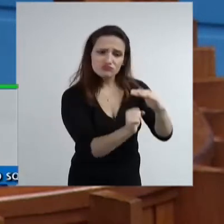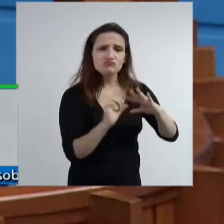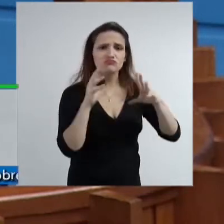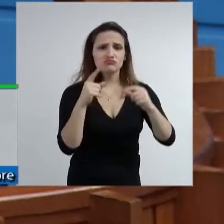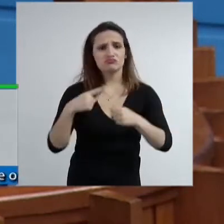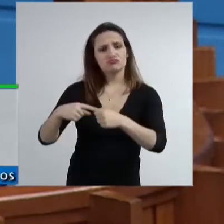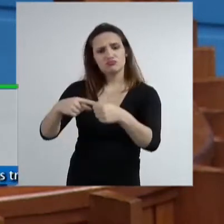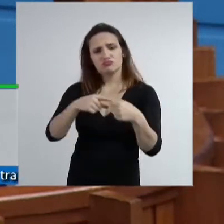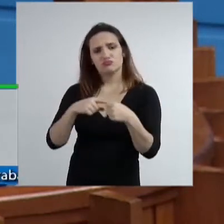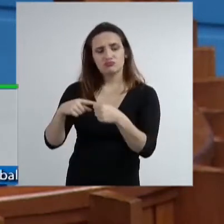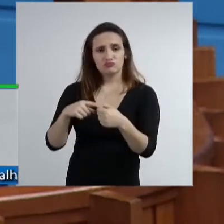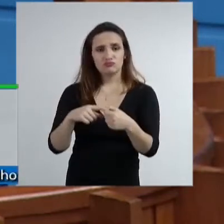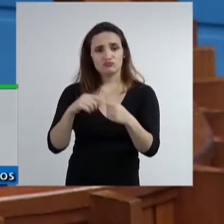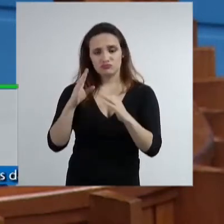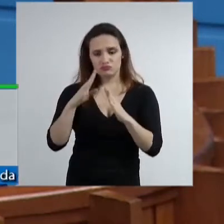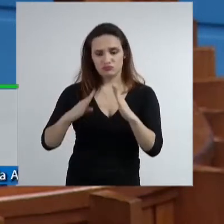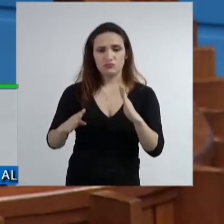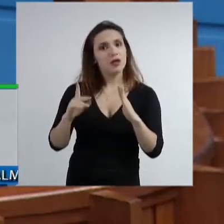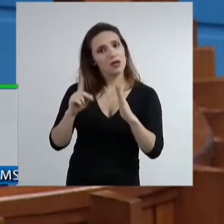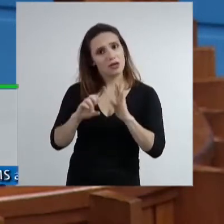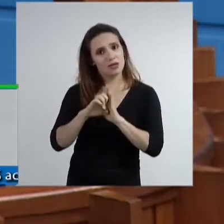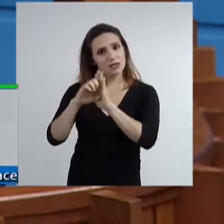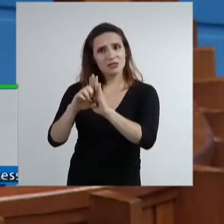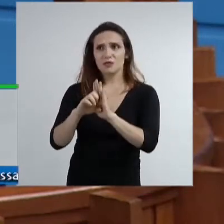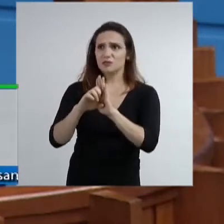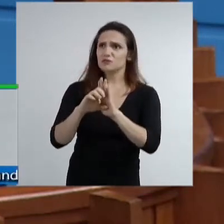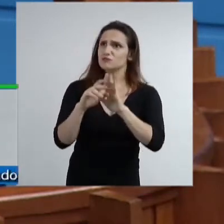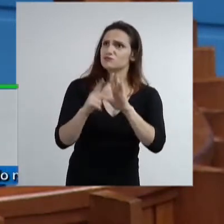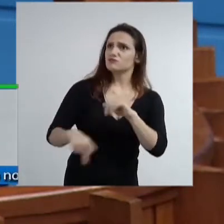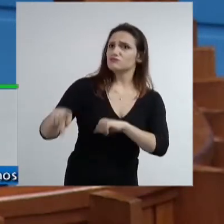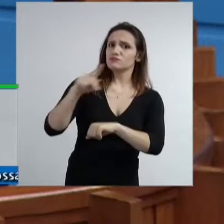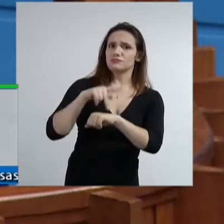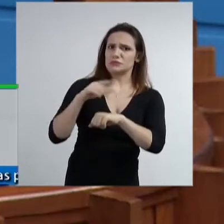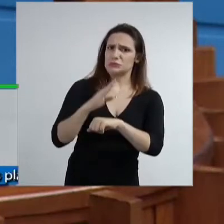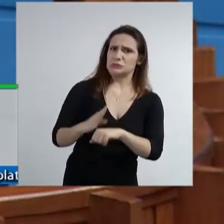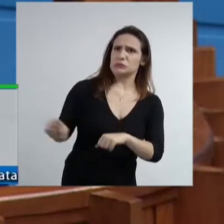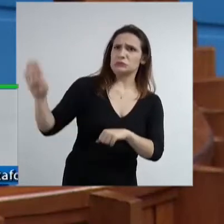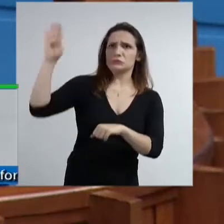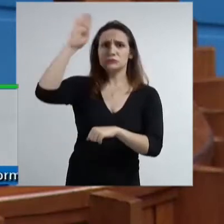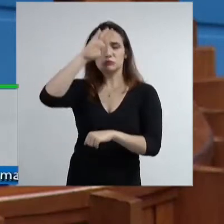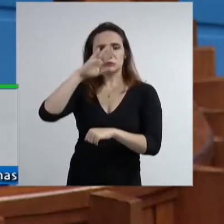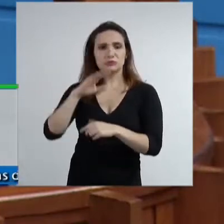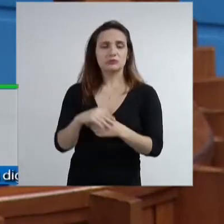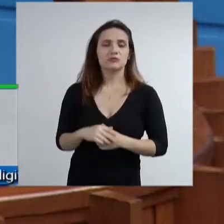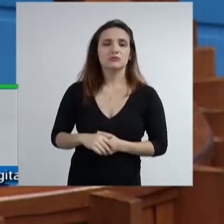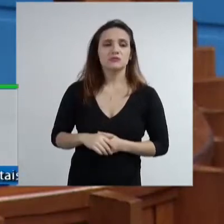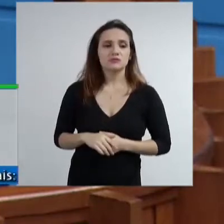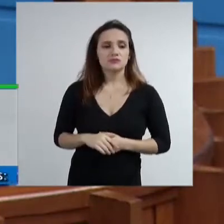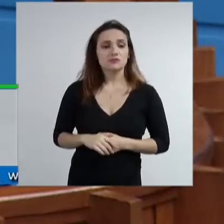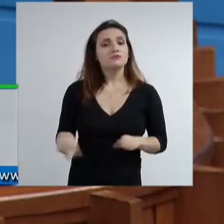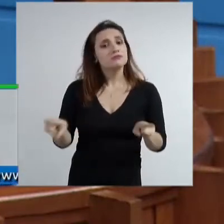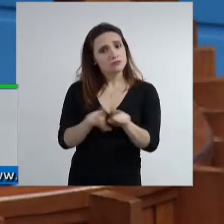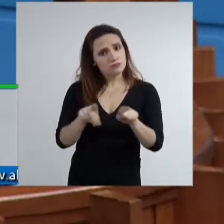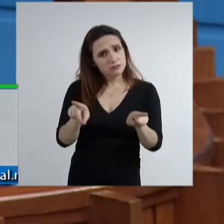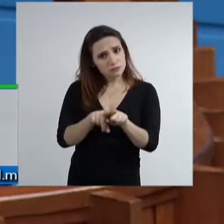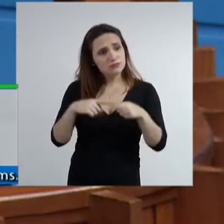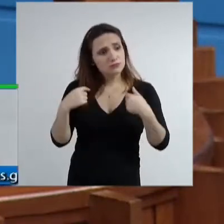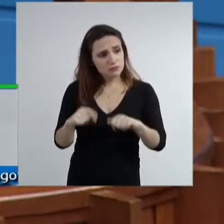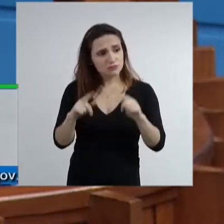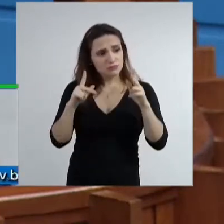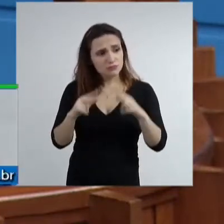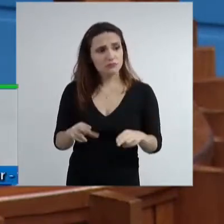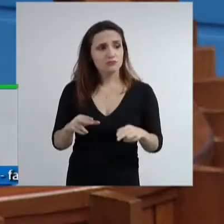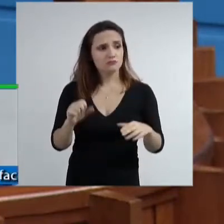está servindo de modelo para outros lugares do país, e nós precisamos estender esse tipo